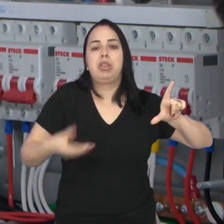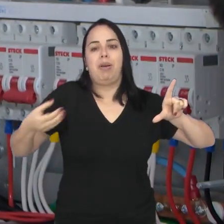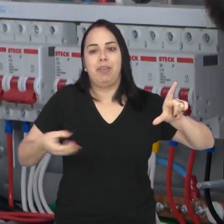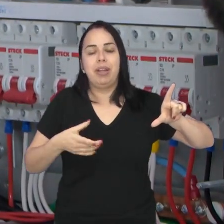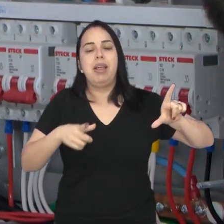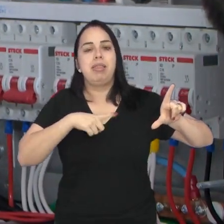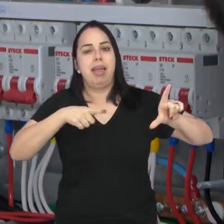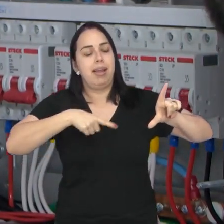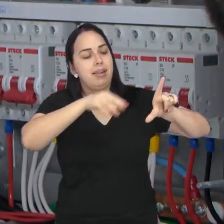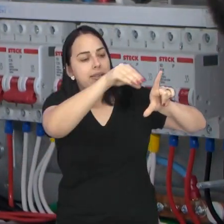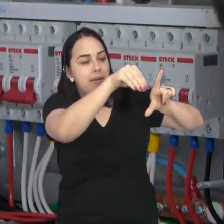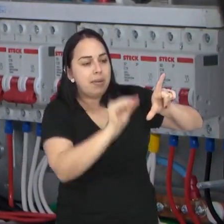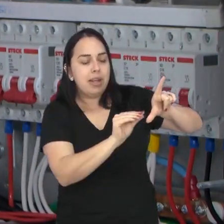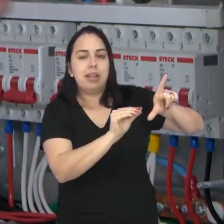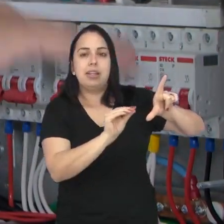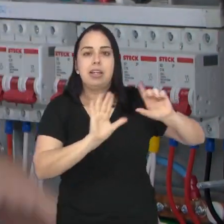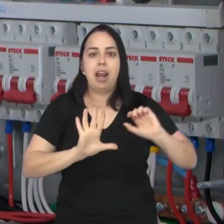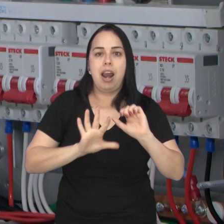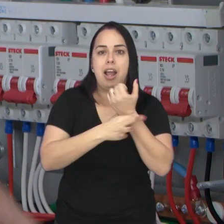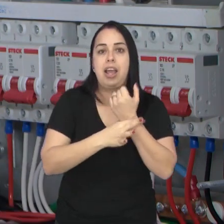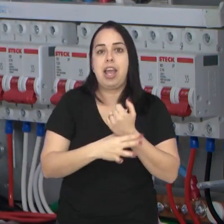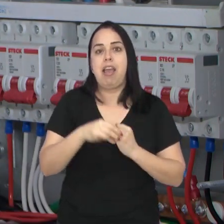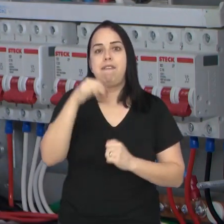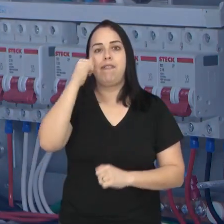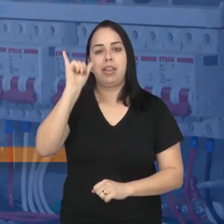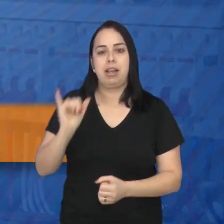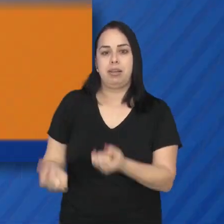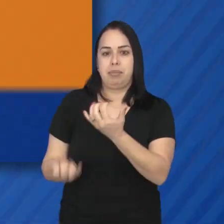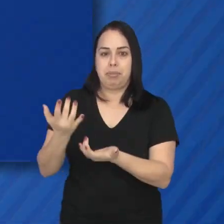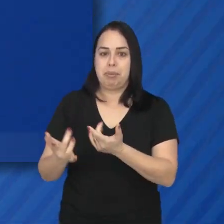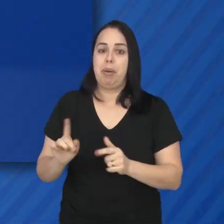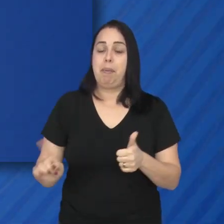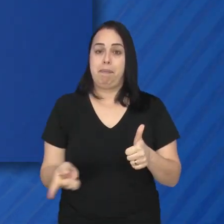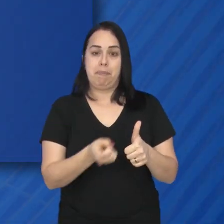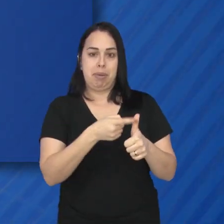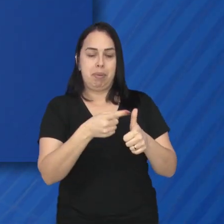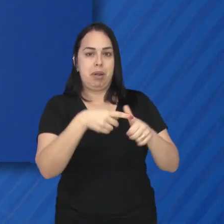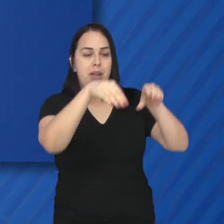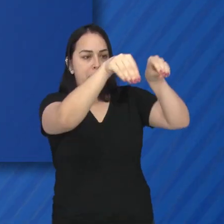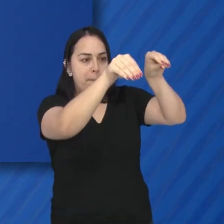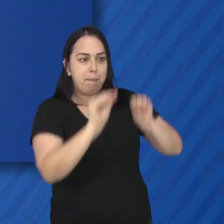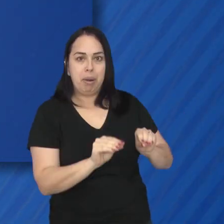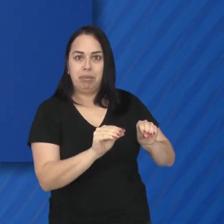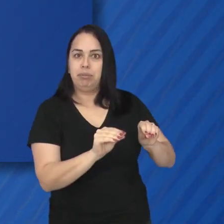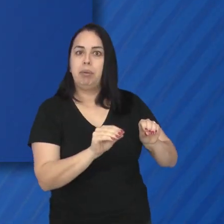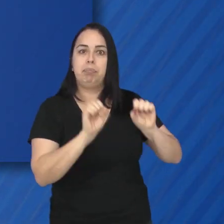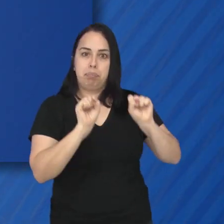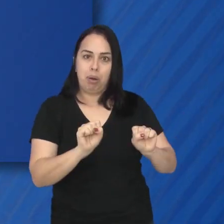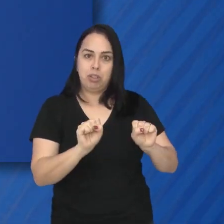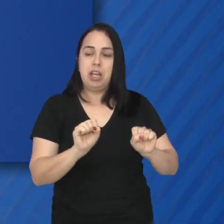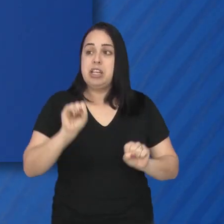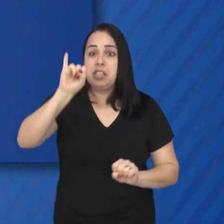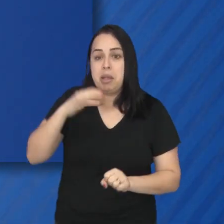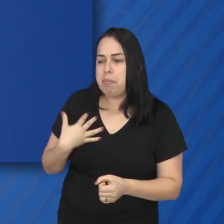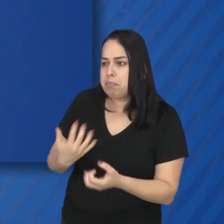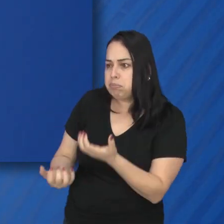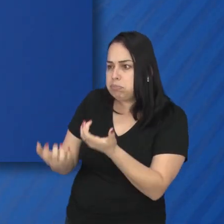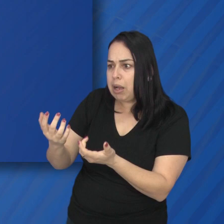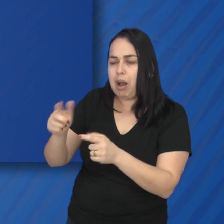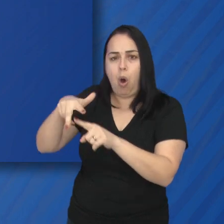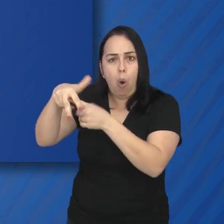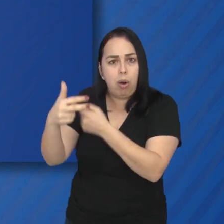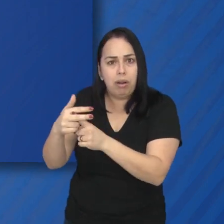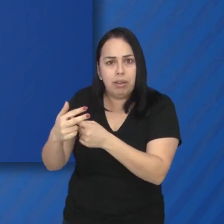esse, têm dispositivos de segurança que ajudam a evitar acidentes. O primeiro é o disjuntor geral, que pode ser desligado quando houver